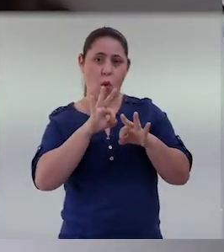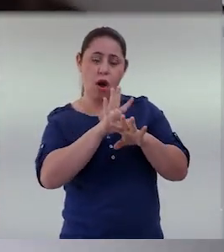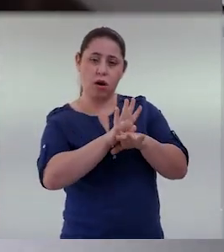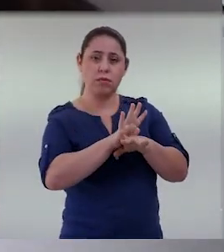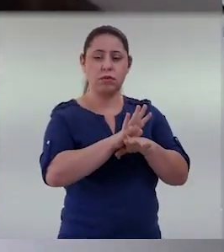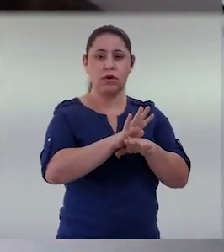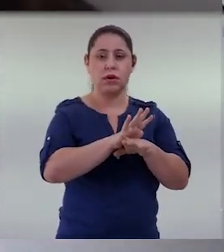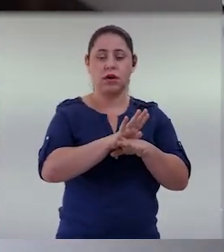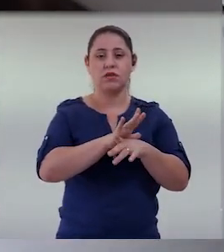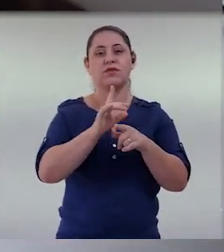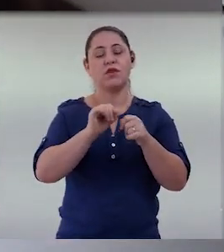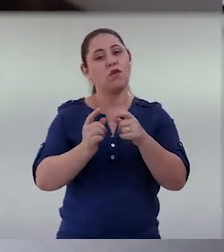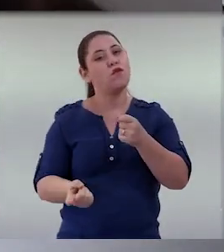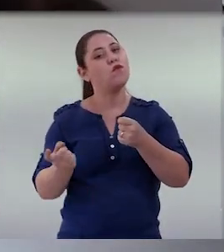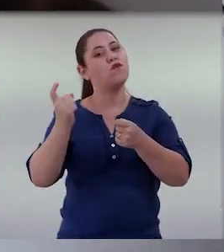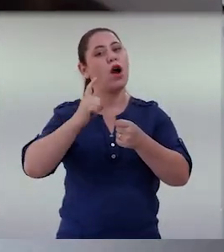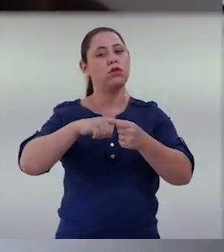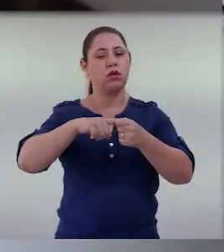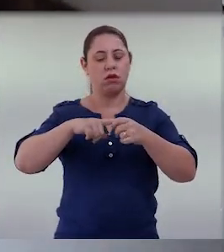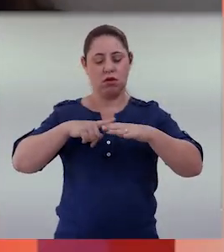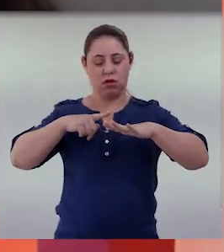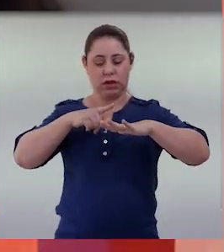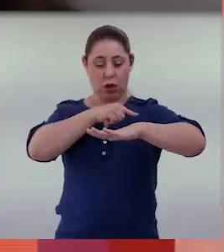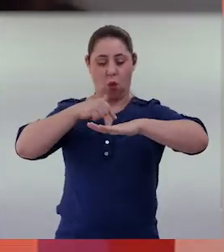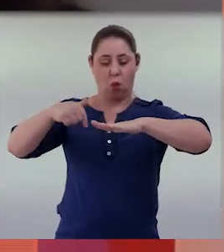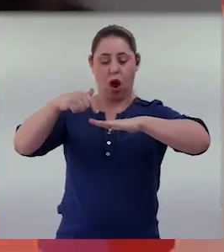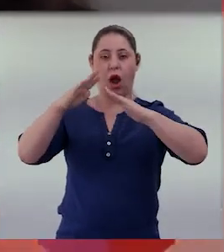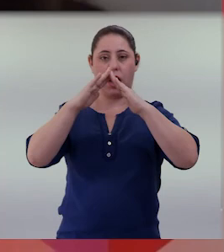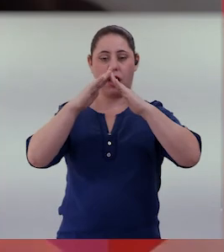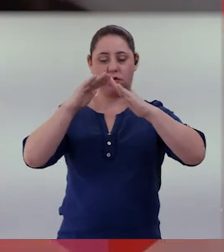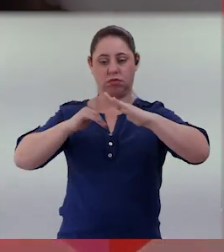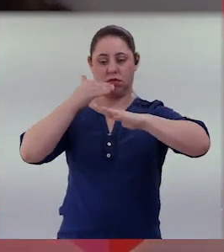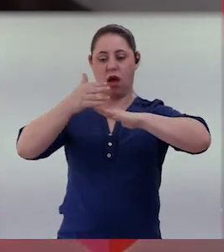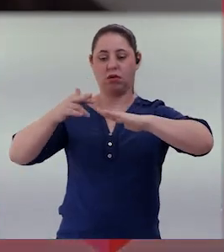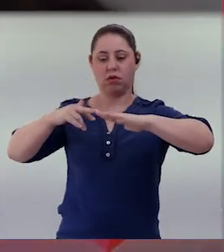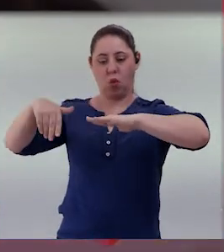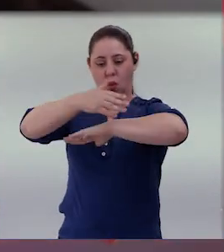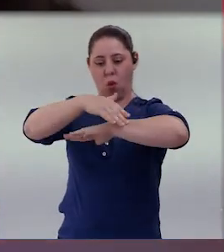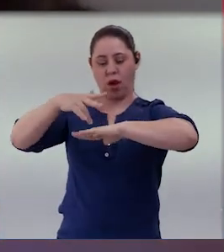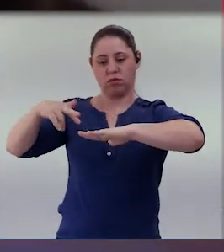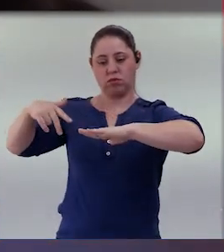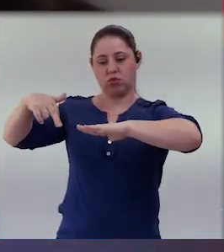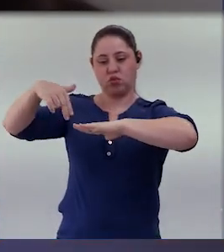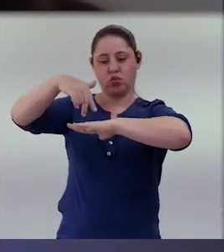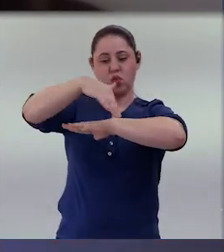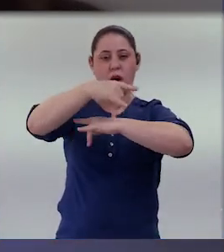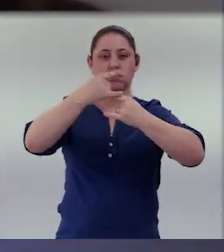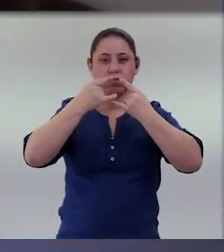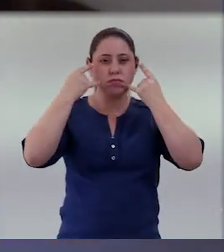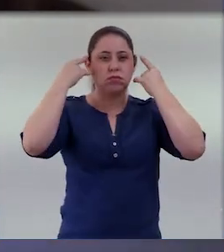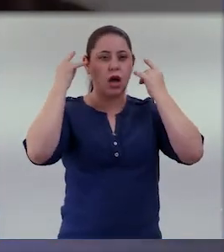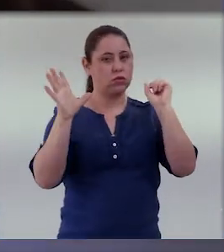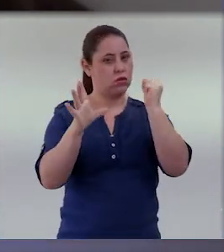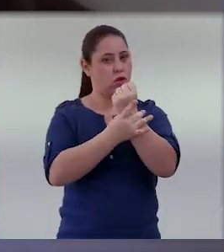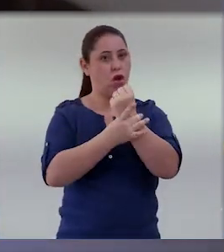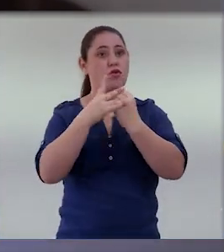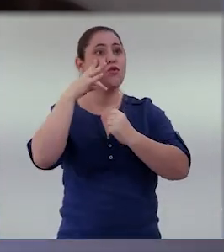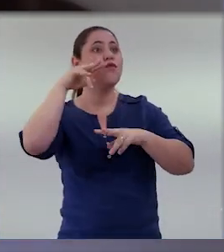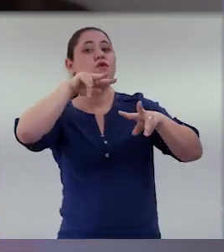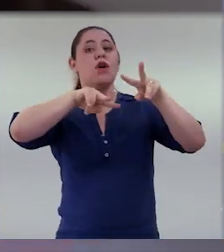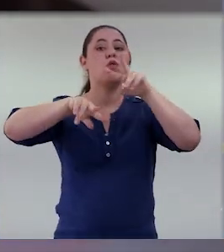tédio, né, e sempre que possível, dar uma voltinha na quadra com máscara, com segurança, né? Sim.